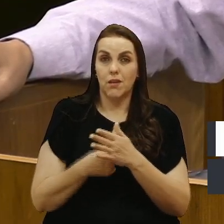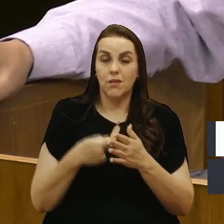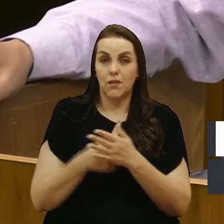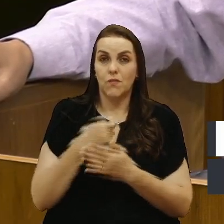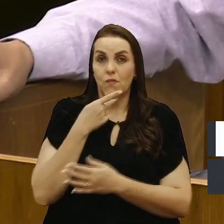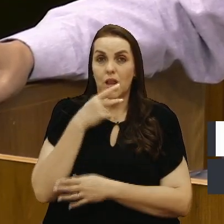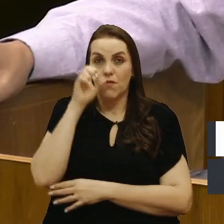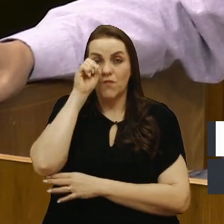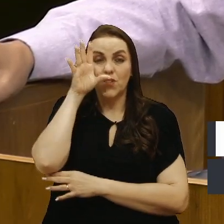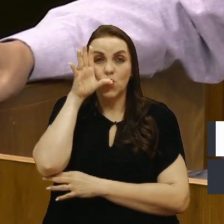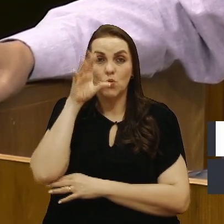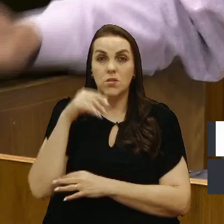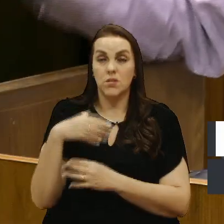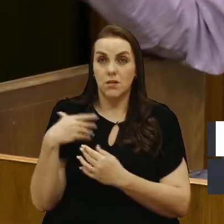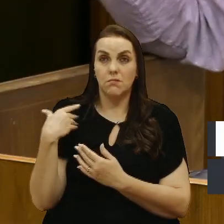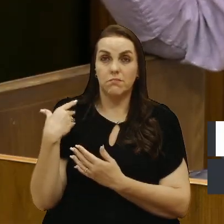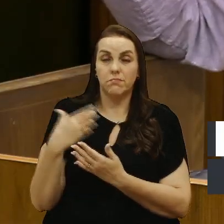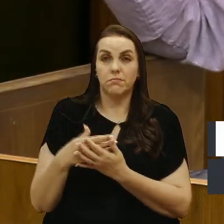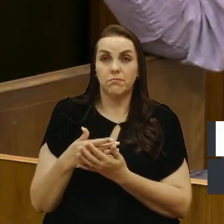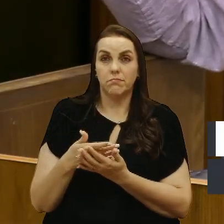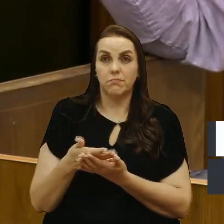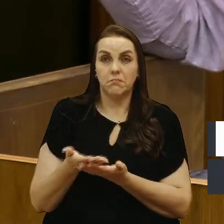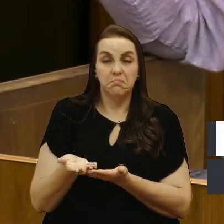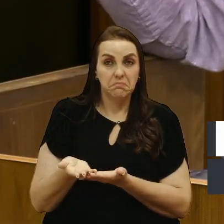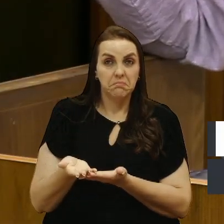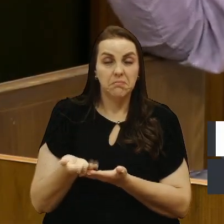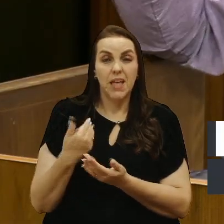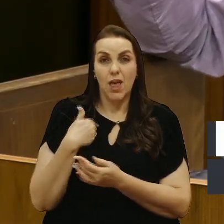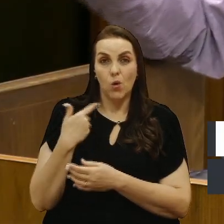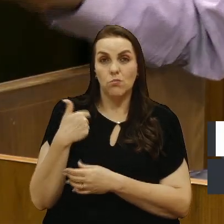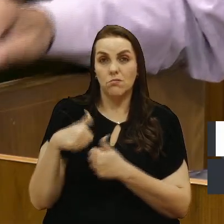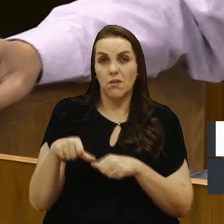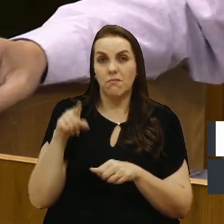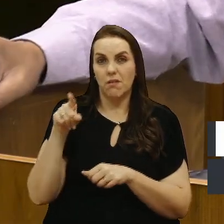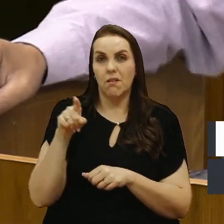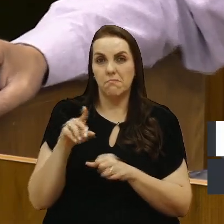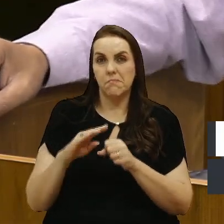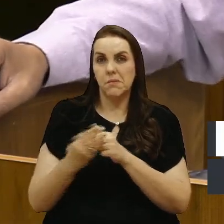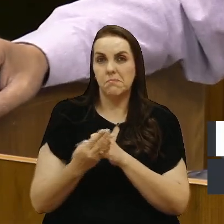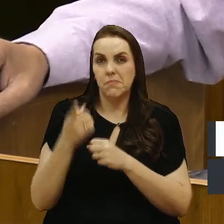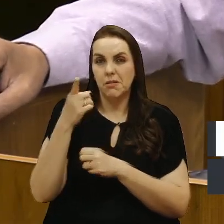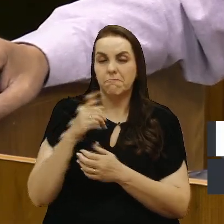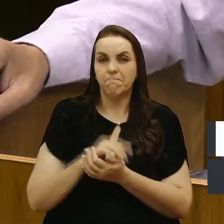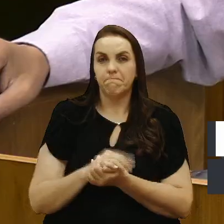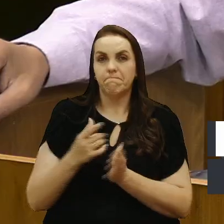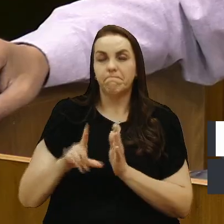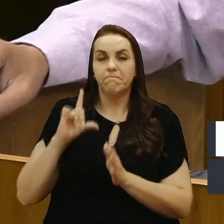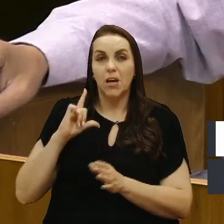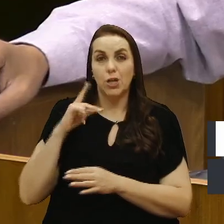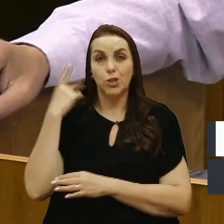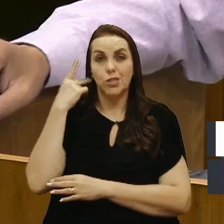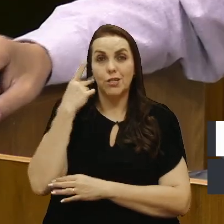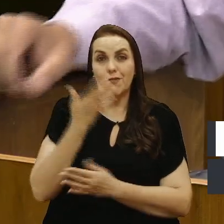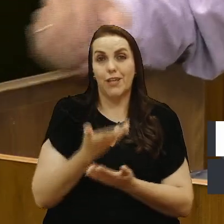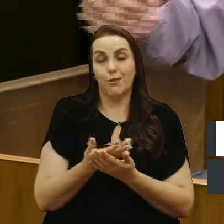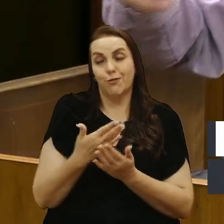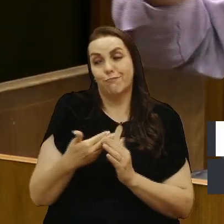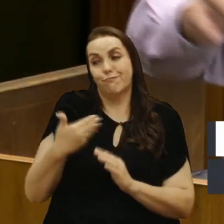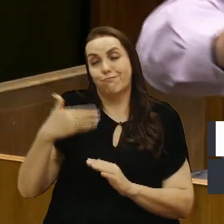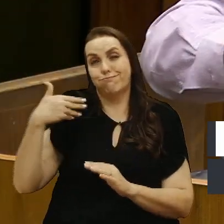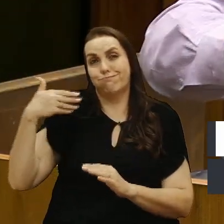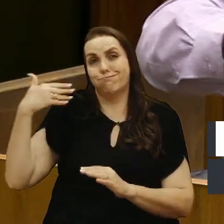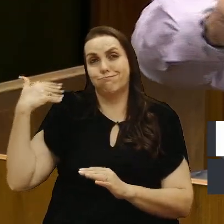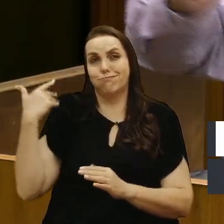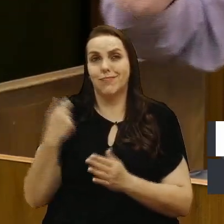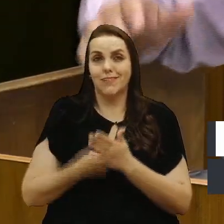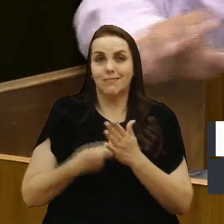Fiuza desde que eu estava lá no meu bairro, lá antes de ser vereador, eu acho, porque